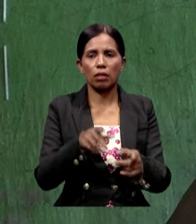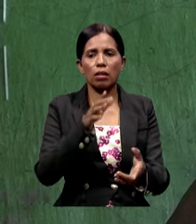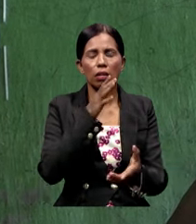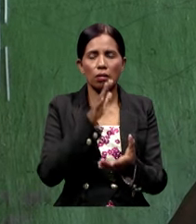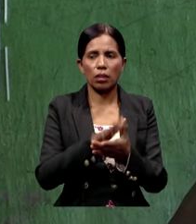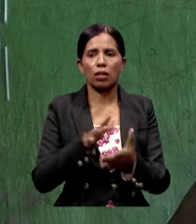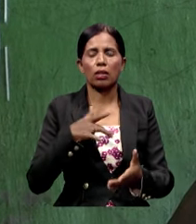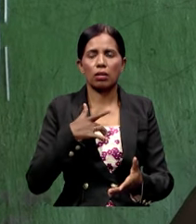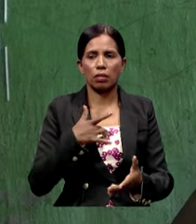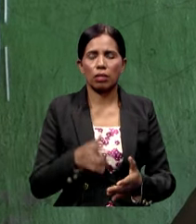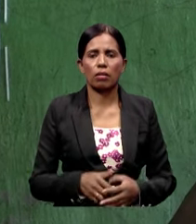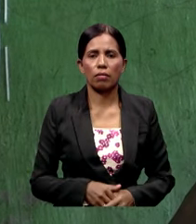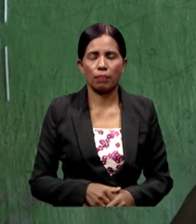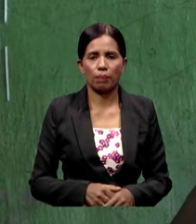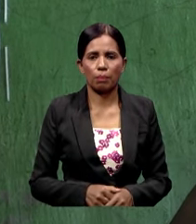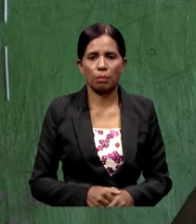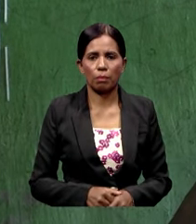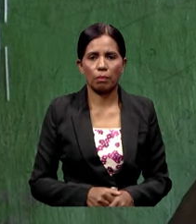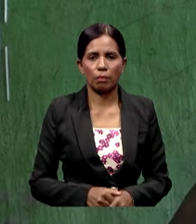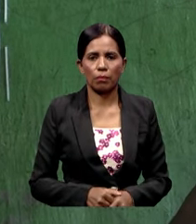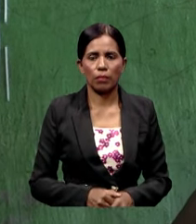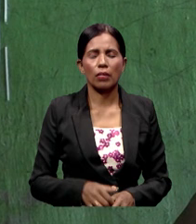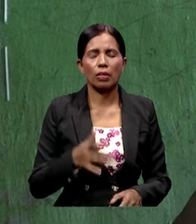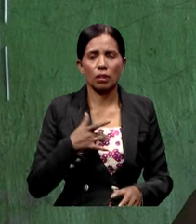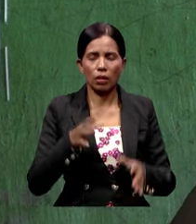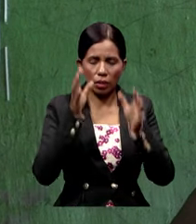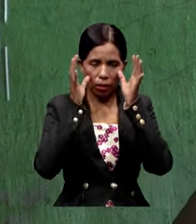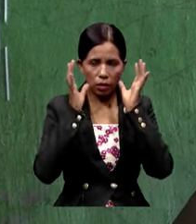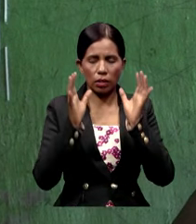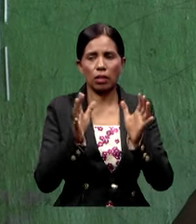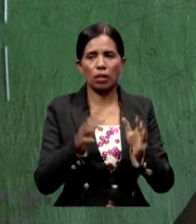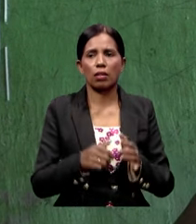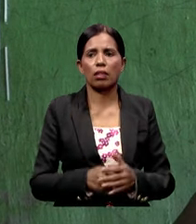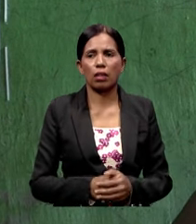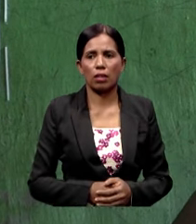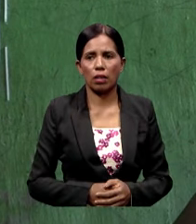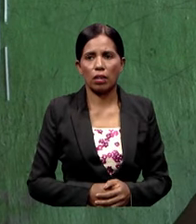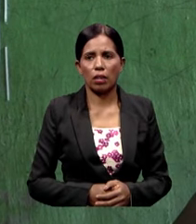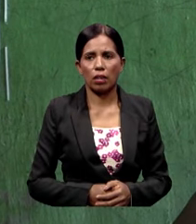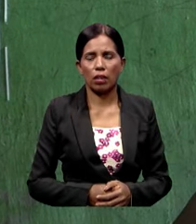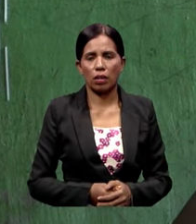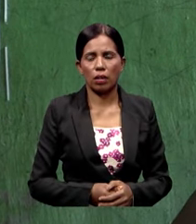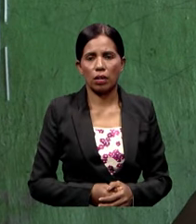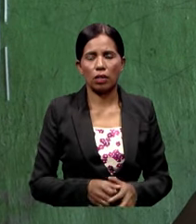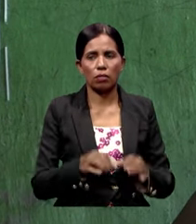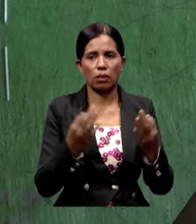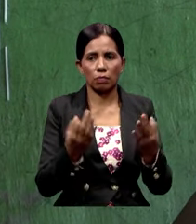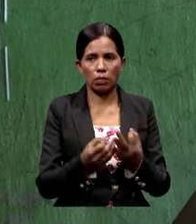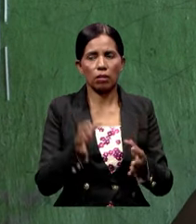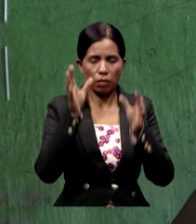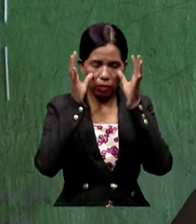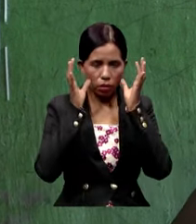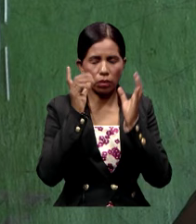sentido tristica ou situação ainda agora cada um a vou manejar solo a família se não ou assim da